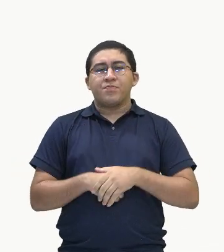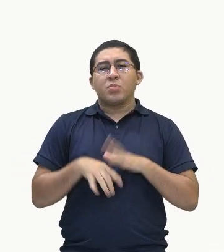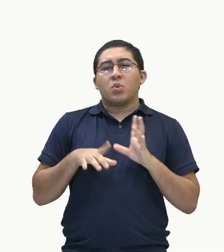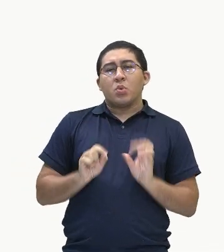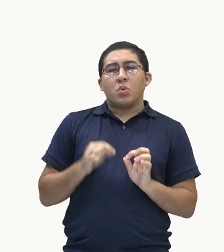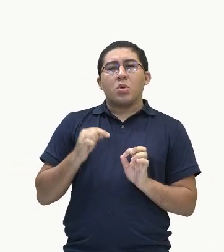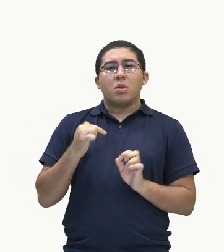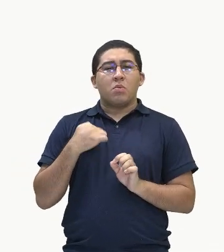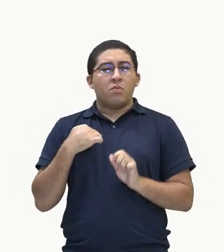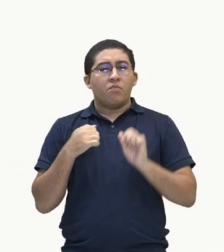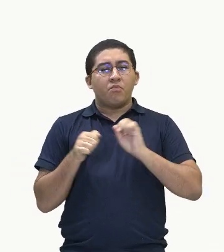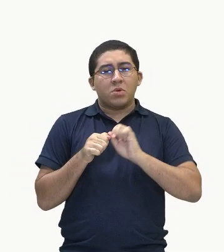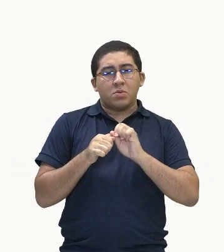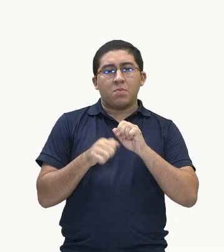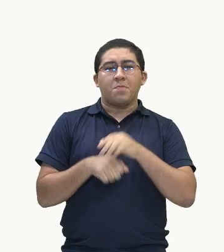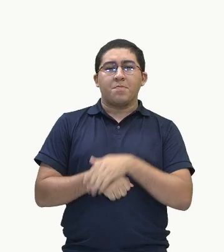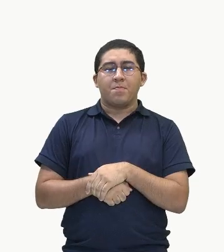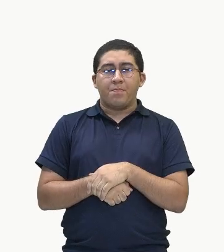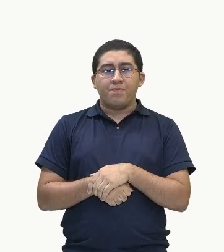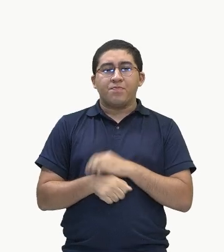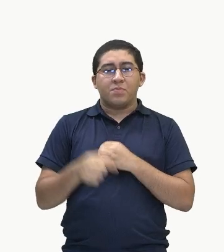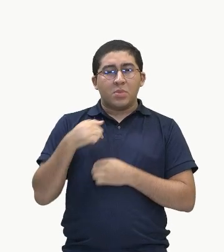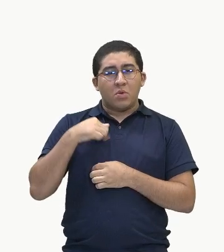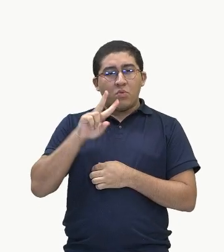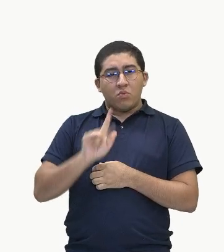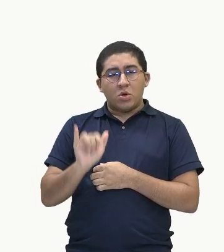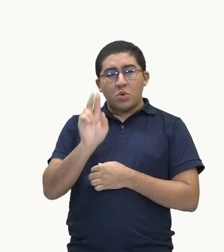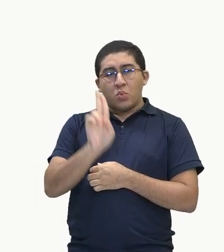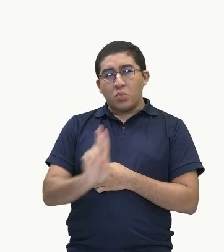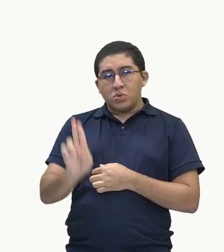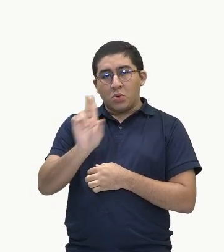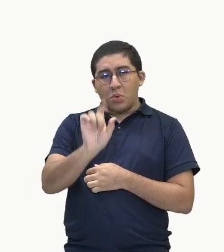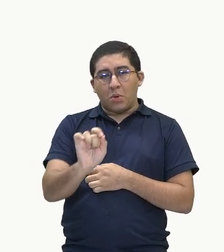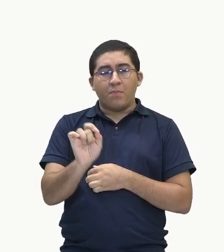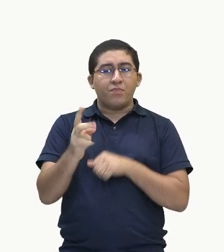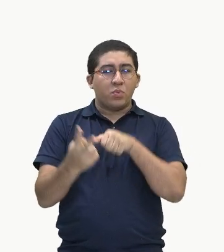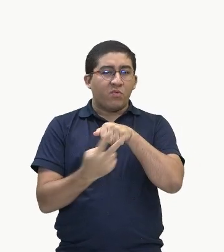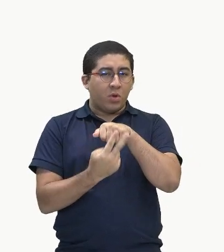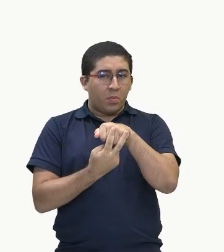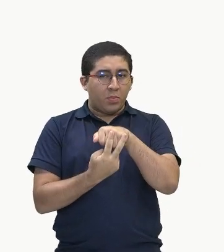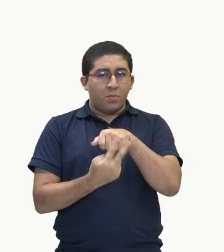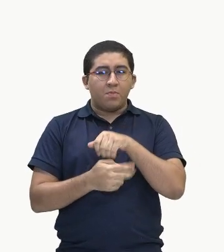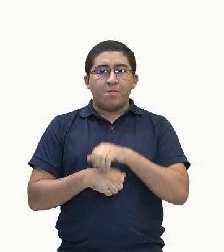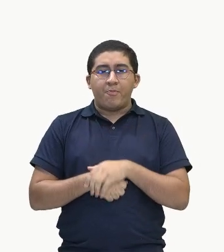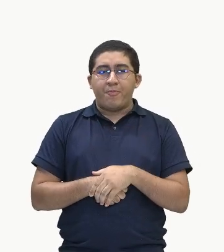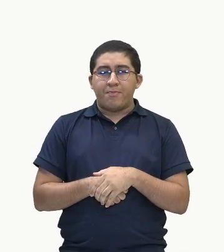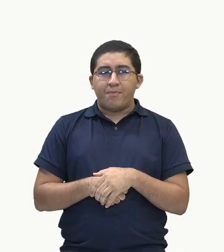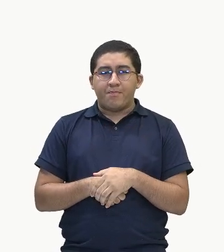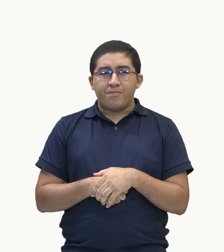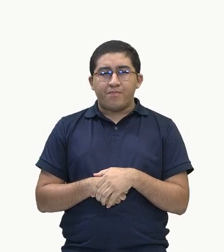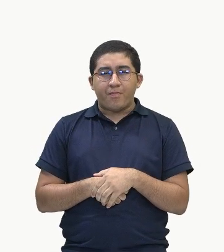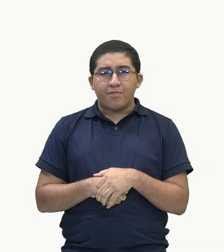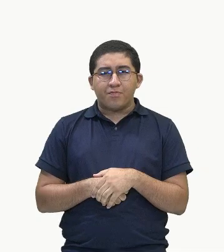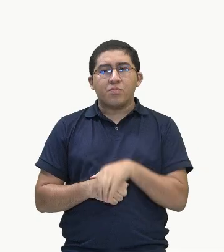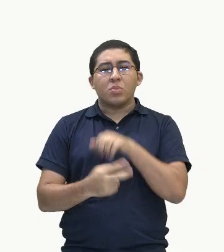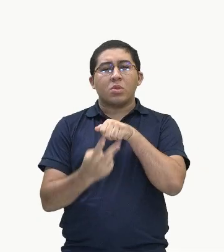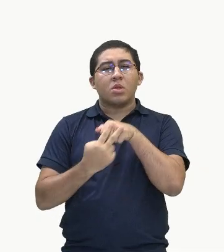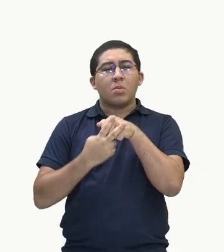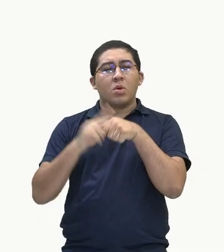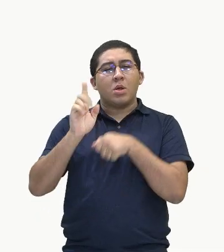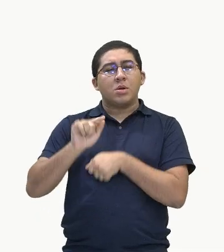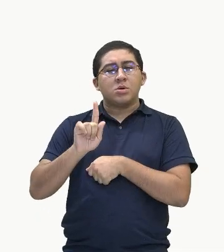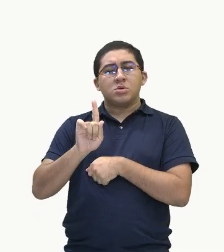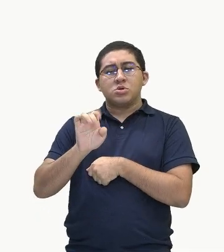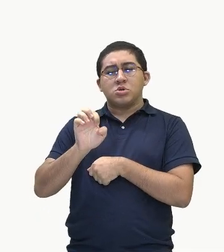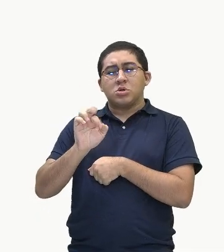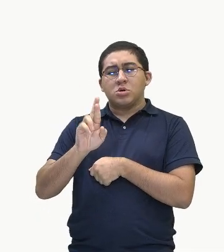faço? Eu vou usar o quê? O verbo. Isso é o verbo, tá, gente? Com gerúndio. Então,